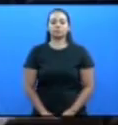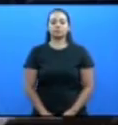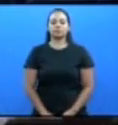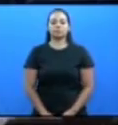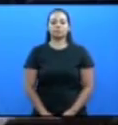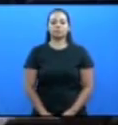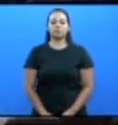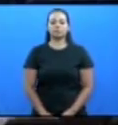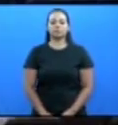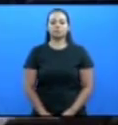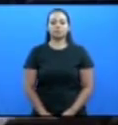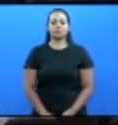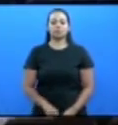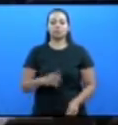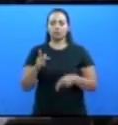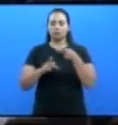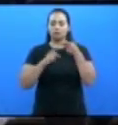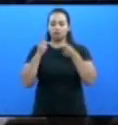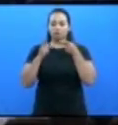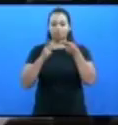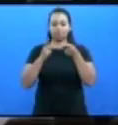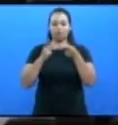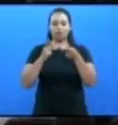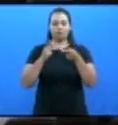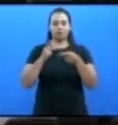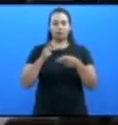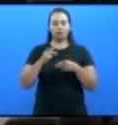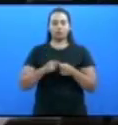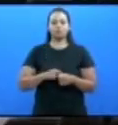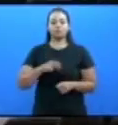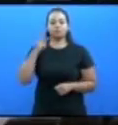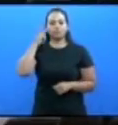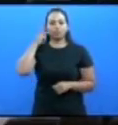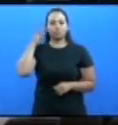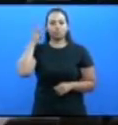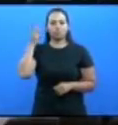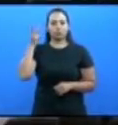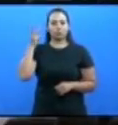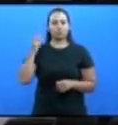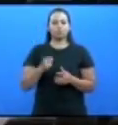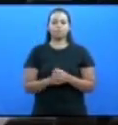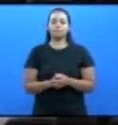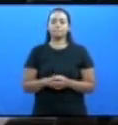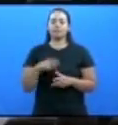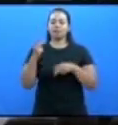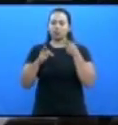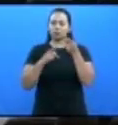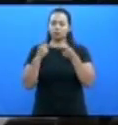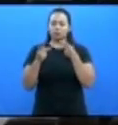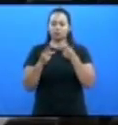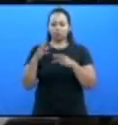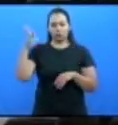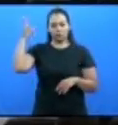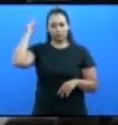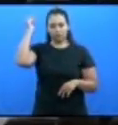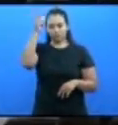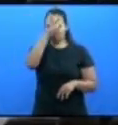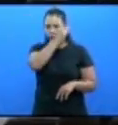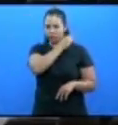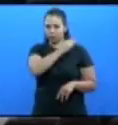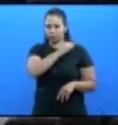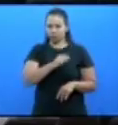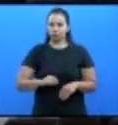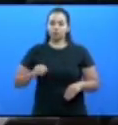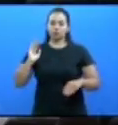parte do vereador. Concedo. Só para ajudar na ideia, o prefeito ele pode remanejar para a Secretaria